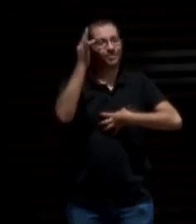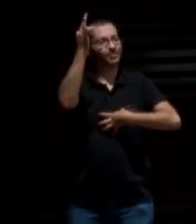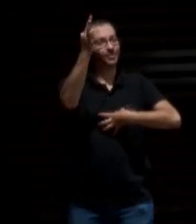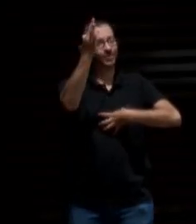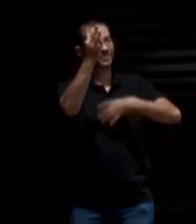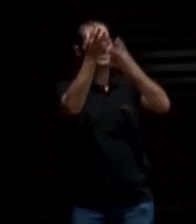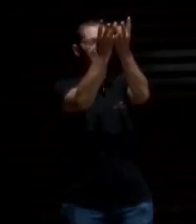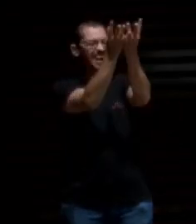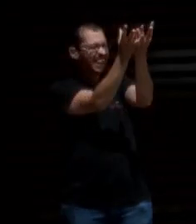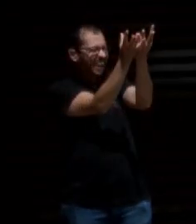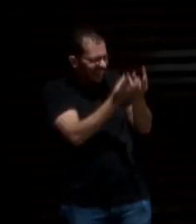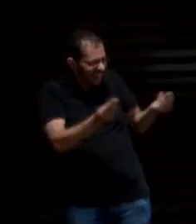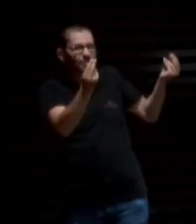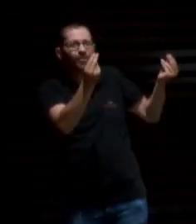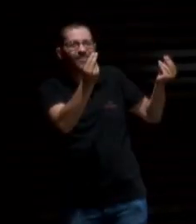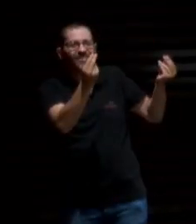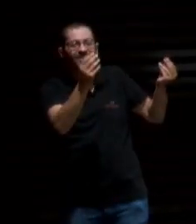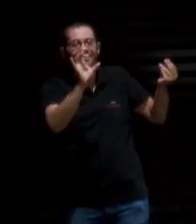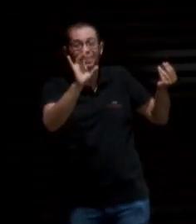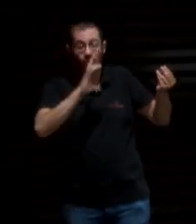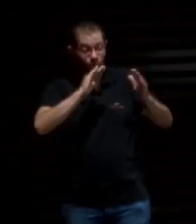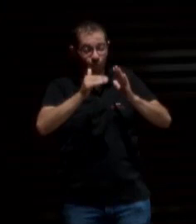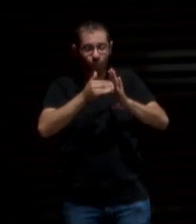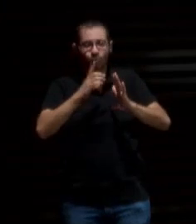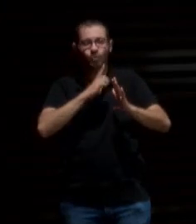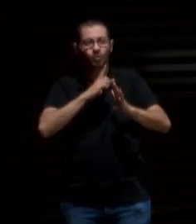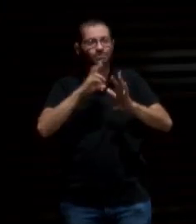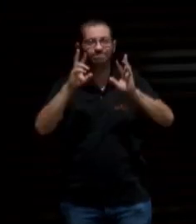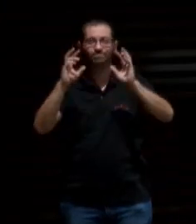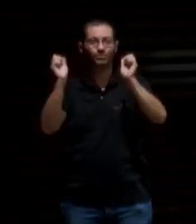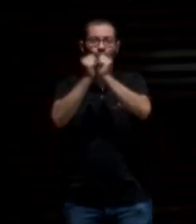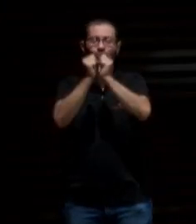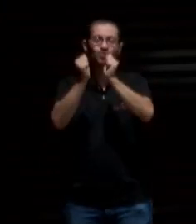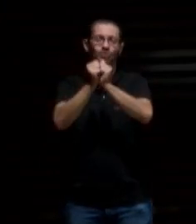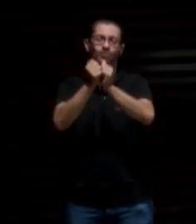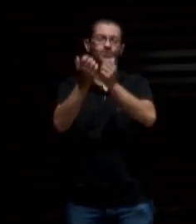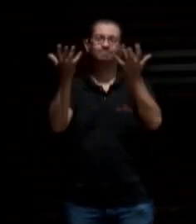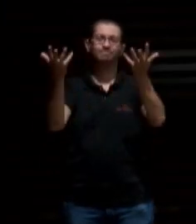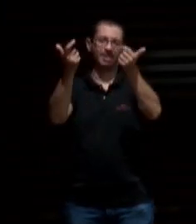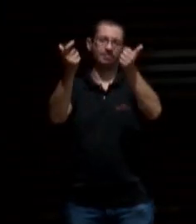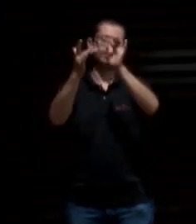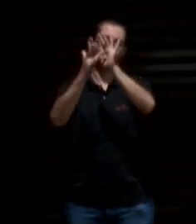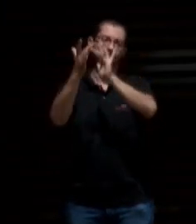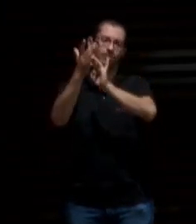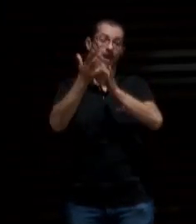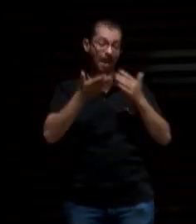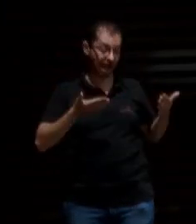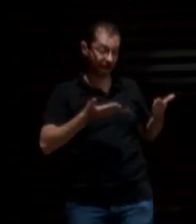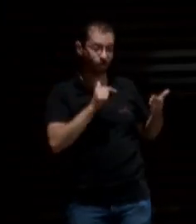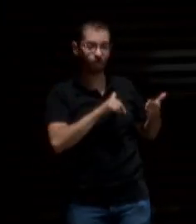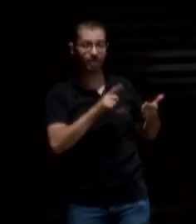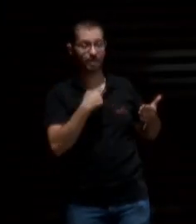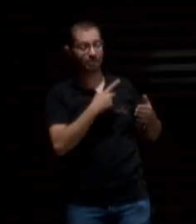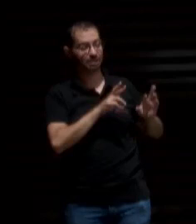completa e eterna. No presente, nós nos alegramos na esperança, mas na revelação da sua glória,